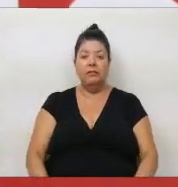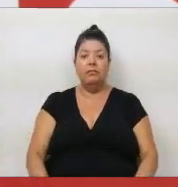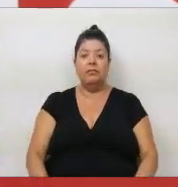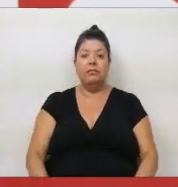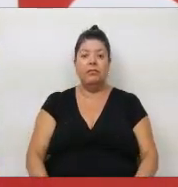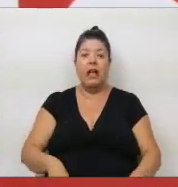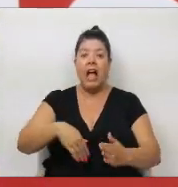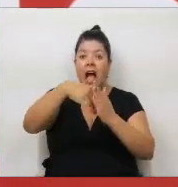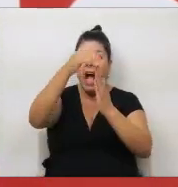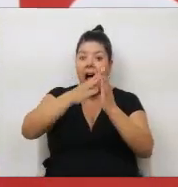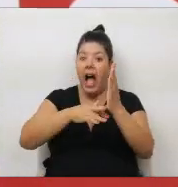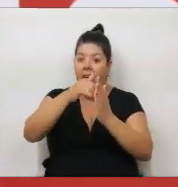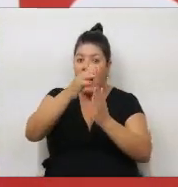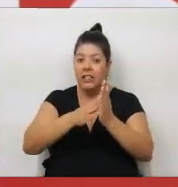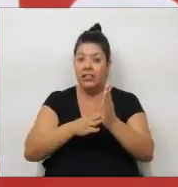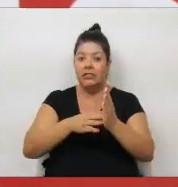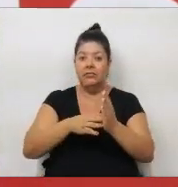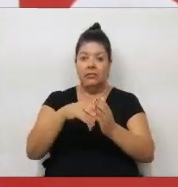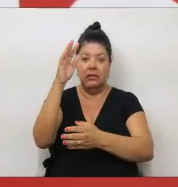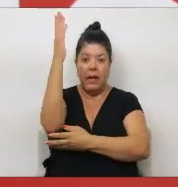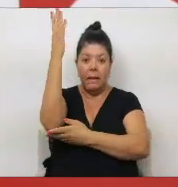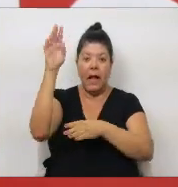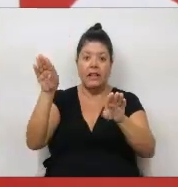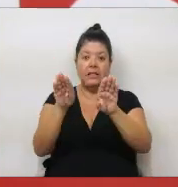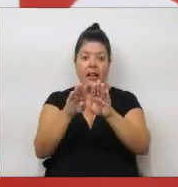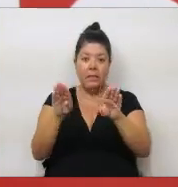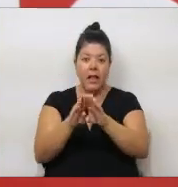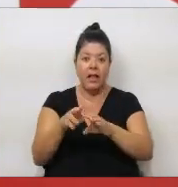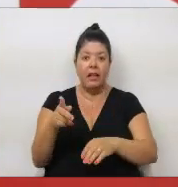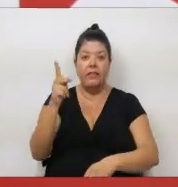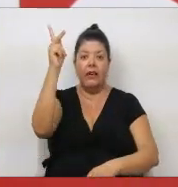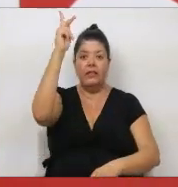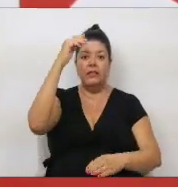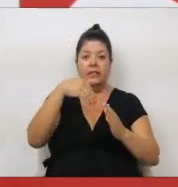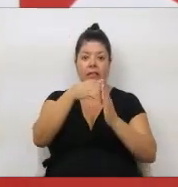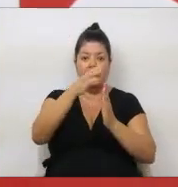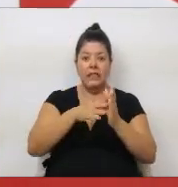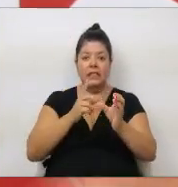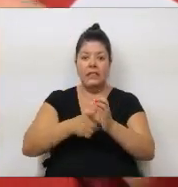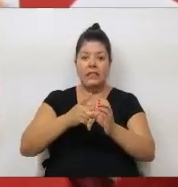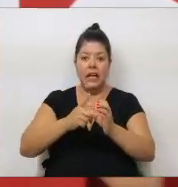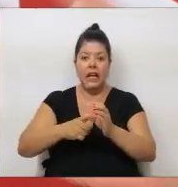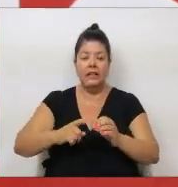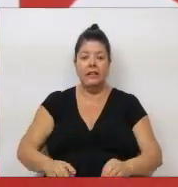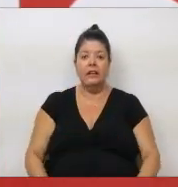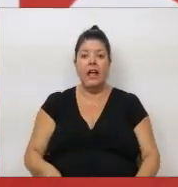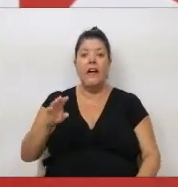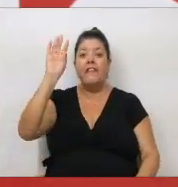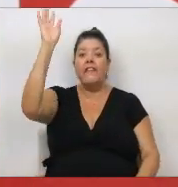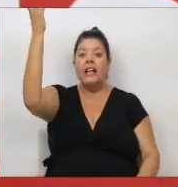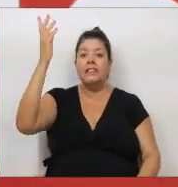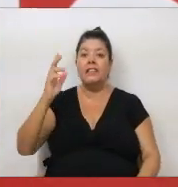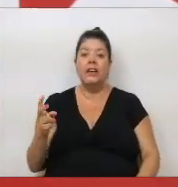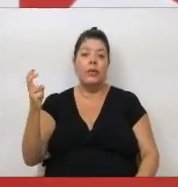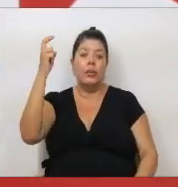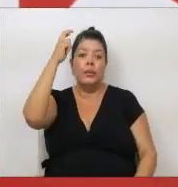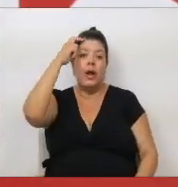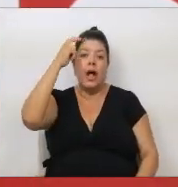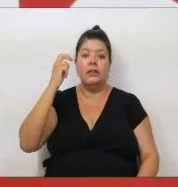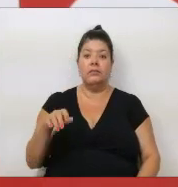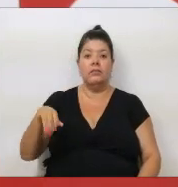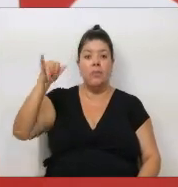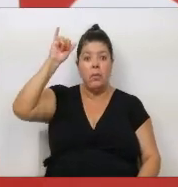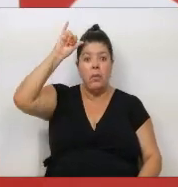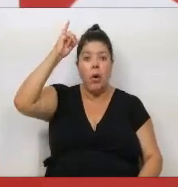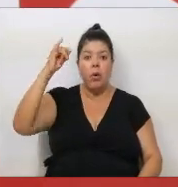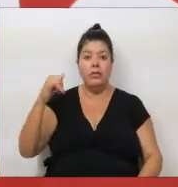todos os artistas da nossa cidade, né? Isso oferece. E temos as festas tradicionais, o Boi de Mamão, né,